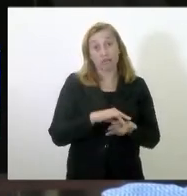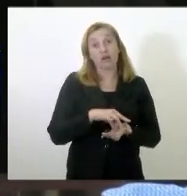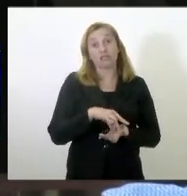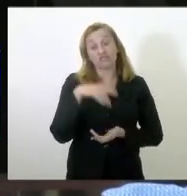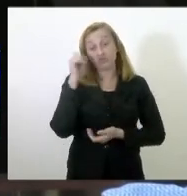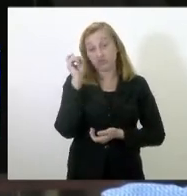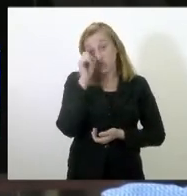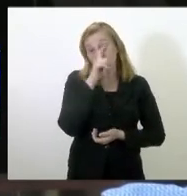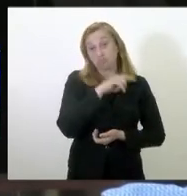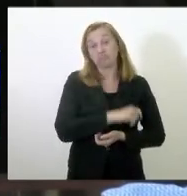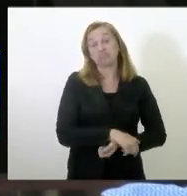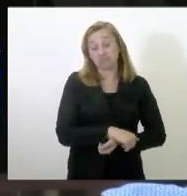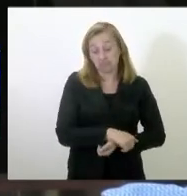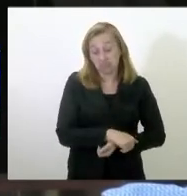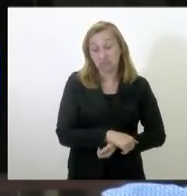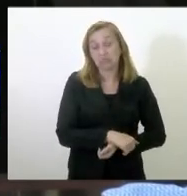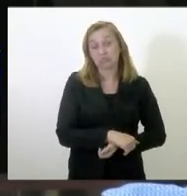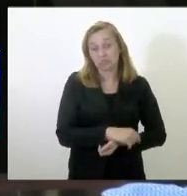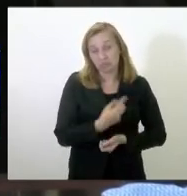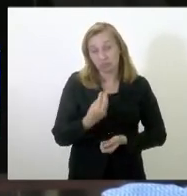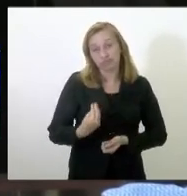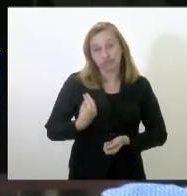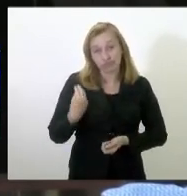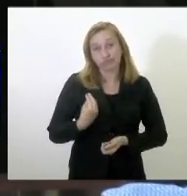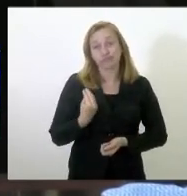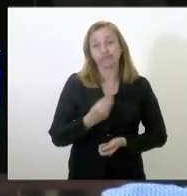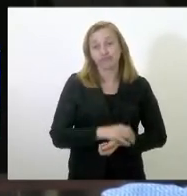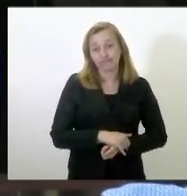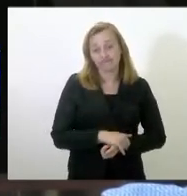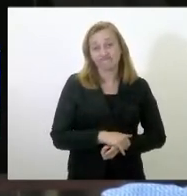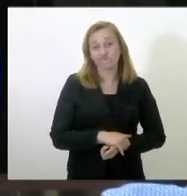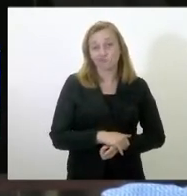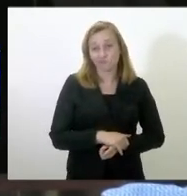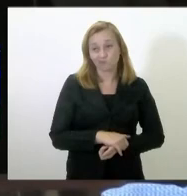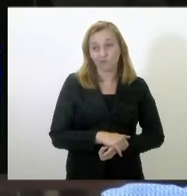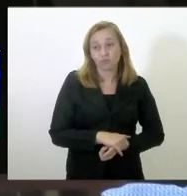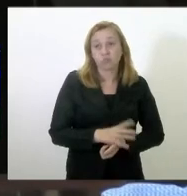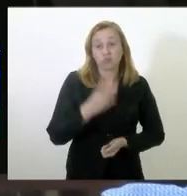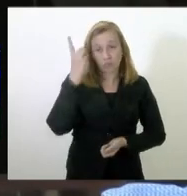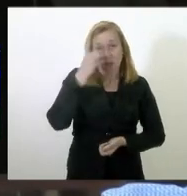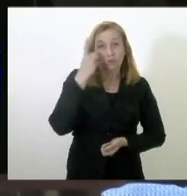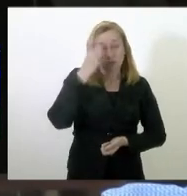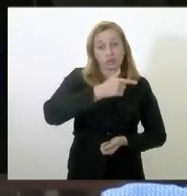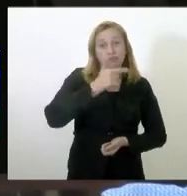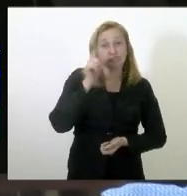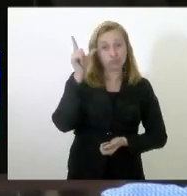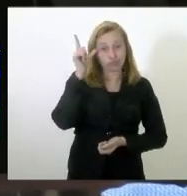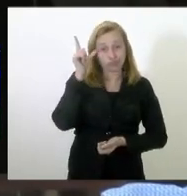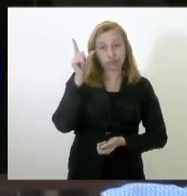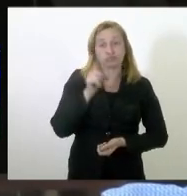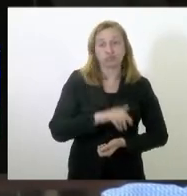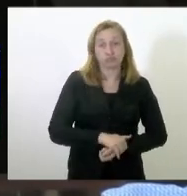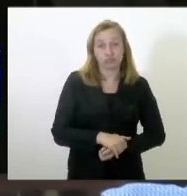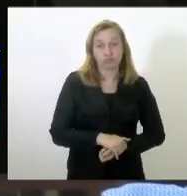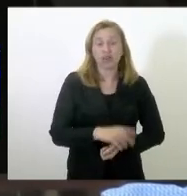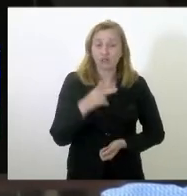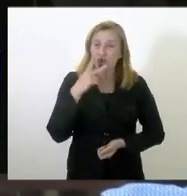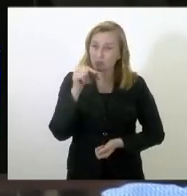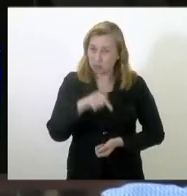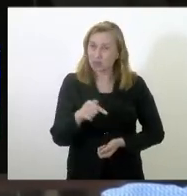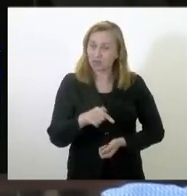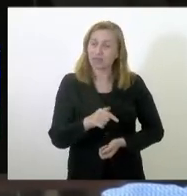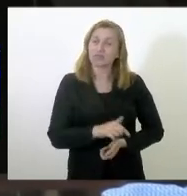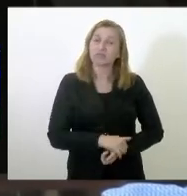realidade que nós estamos vivendo. A deputada Lucinha colocou aqui na